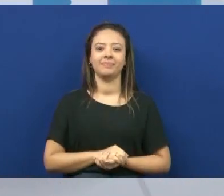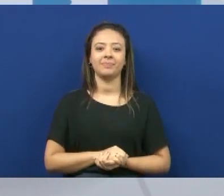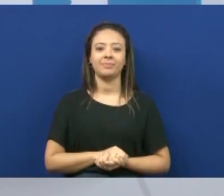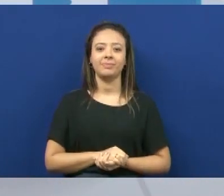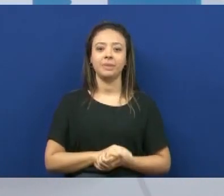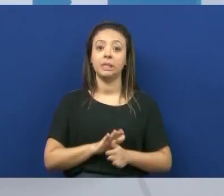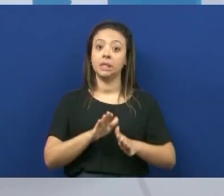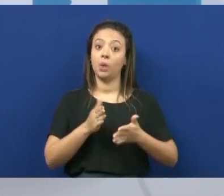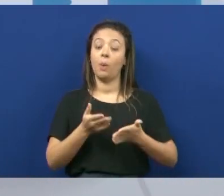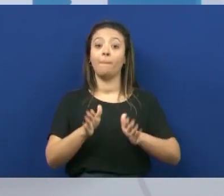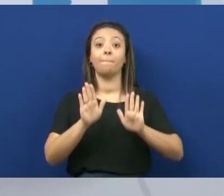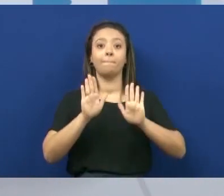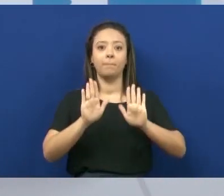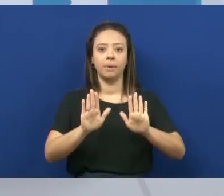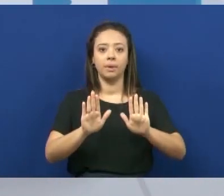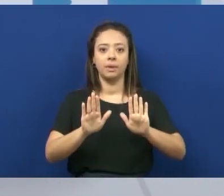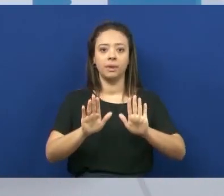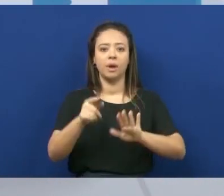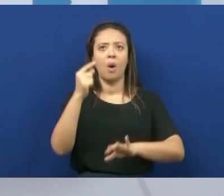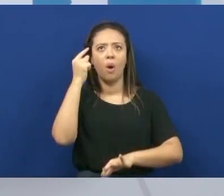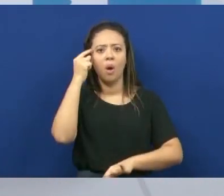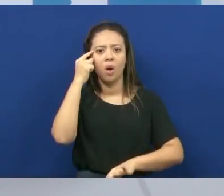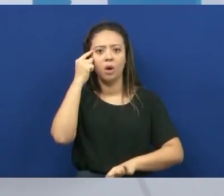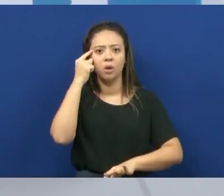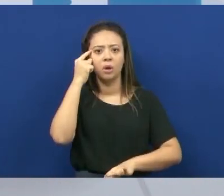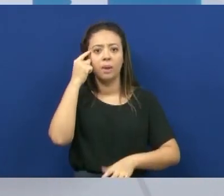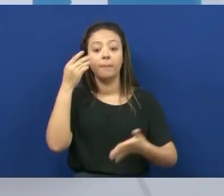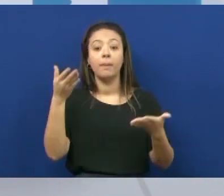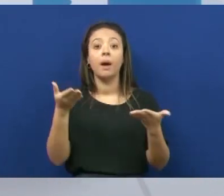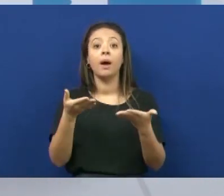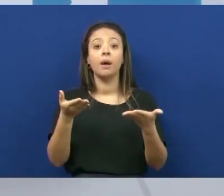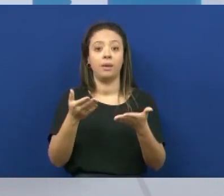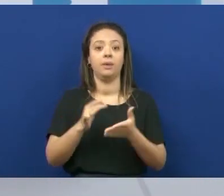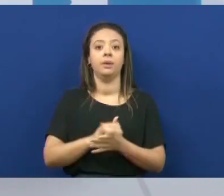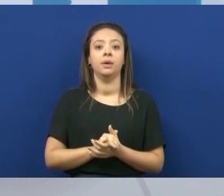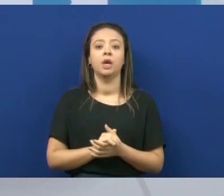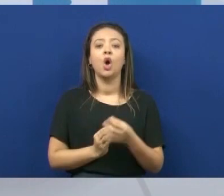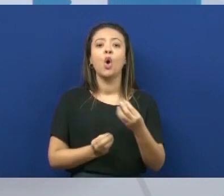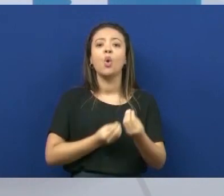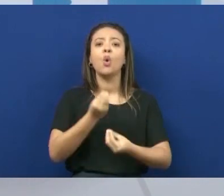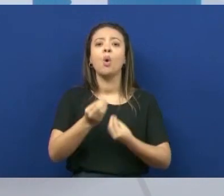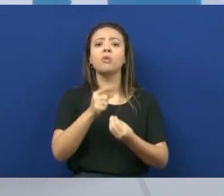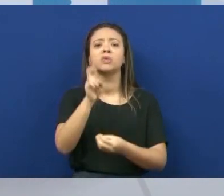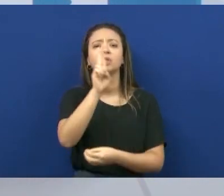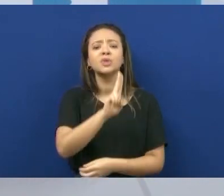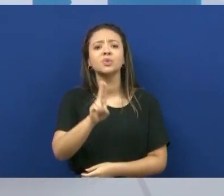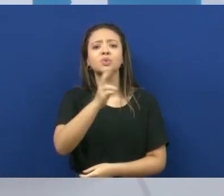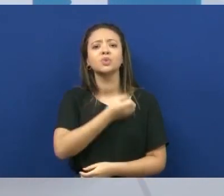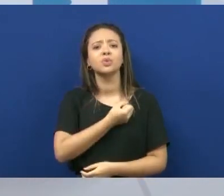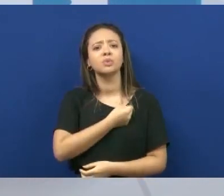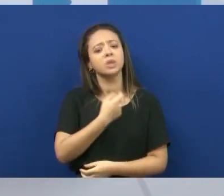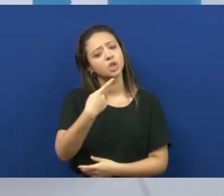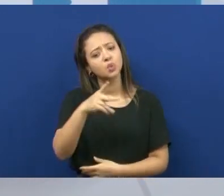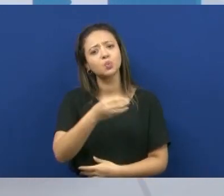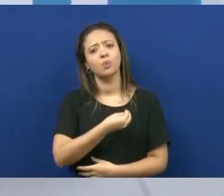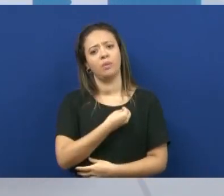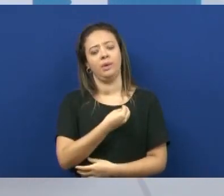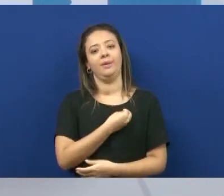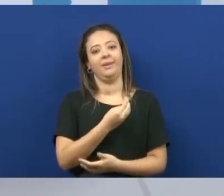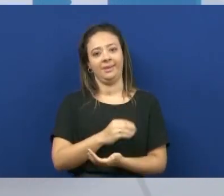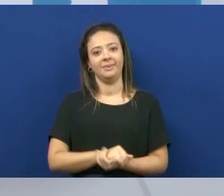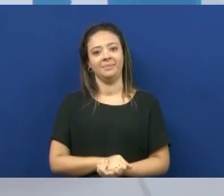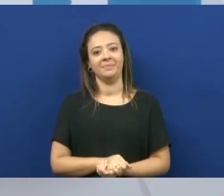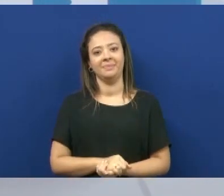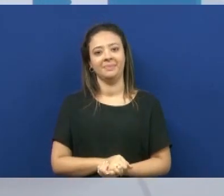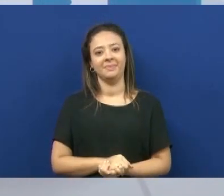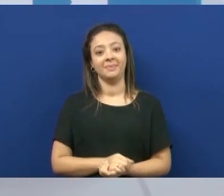você parasse e pensasse junto comigo como você utiliza esses números no seu dia a dia. E